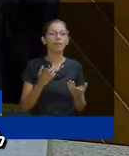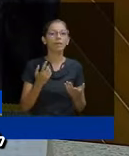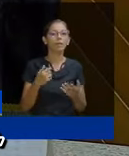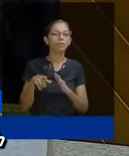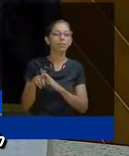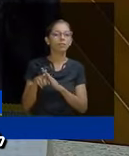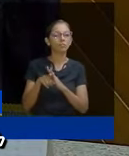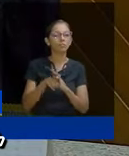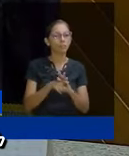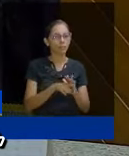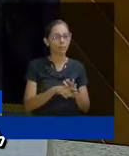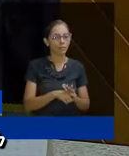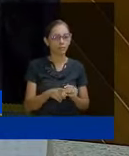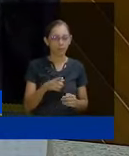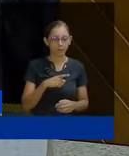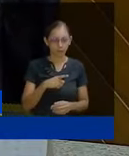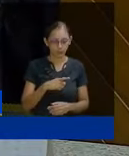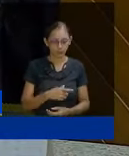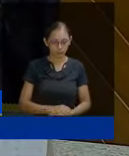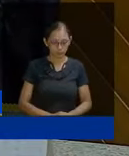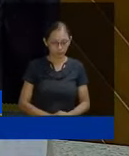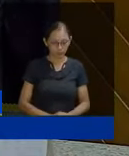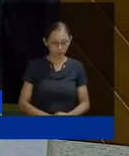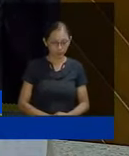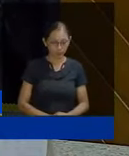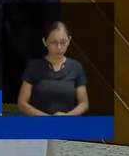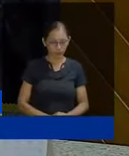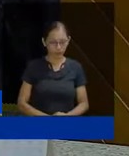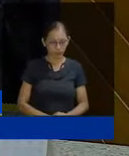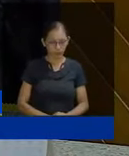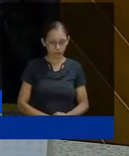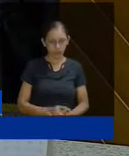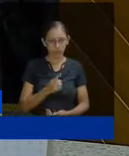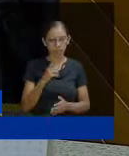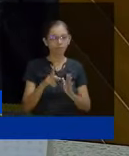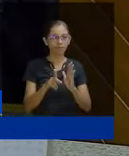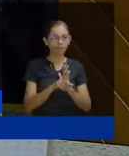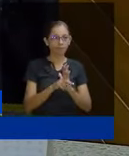Alexandria, ambos pertencentes à FUNASA,